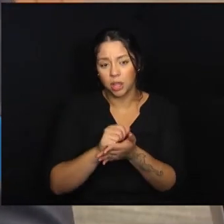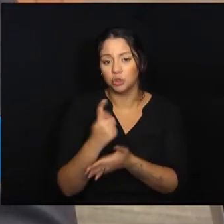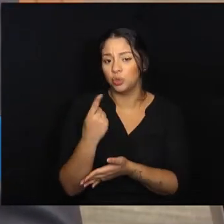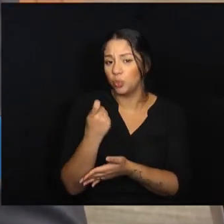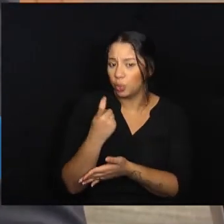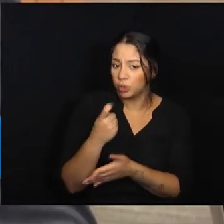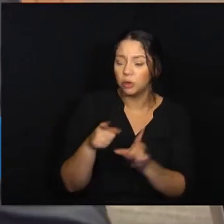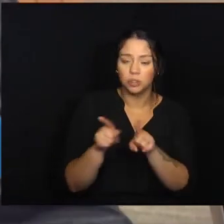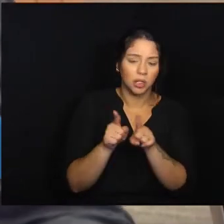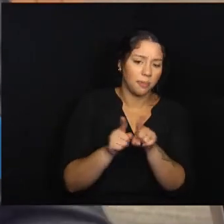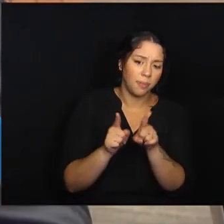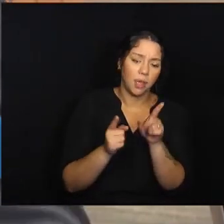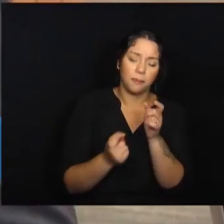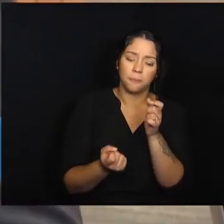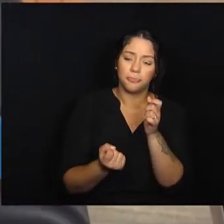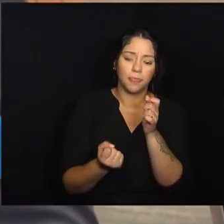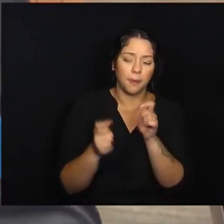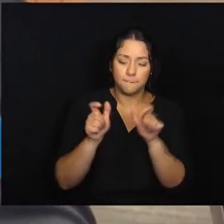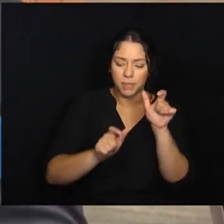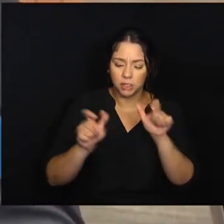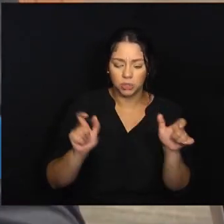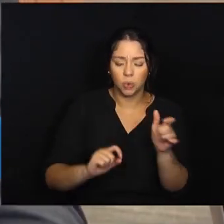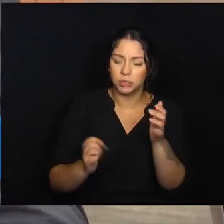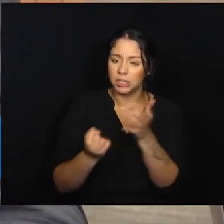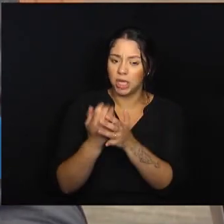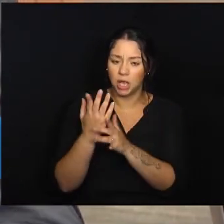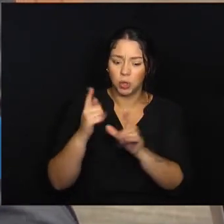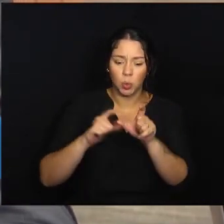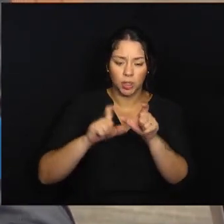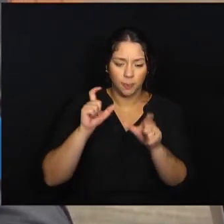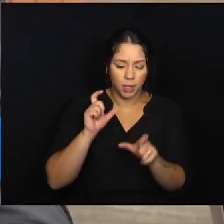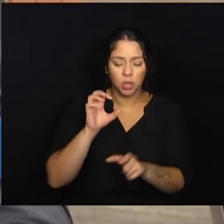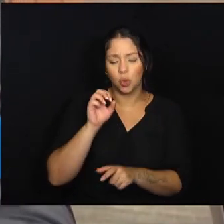criadores independentes, ONGs, mas